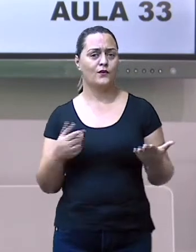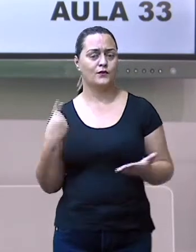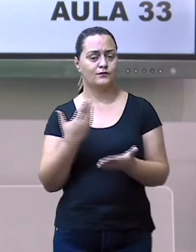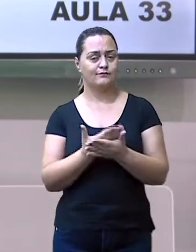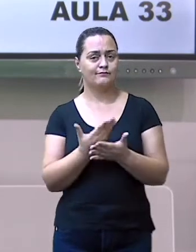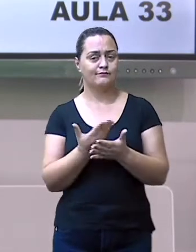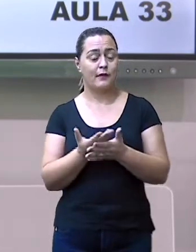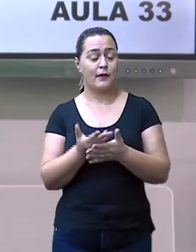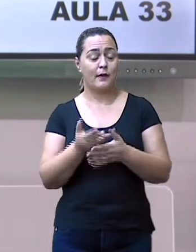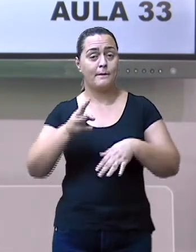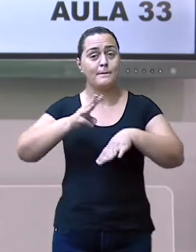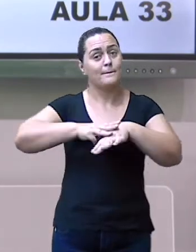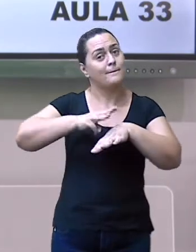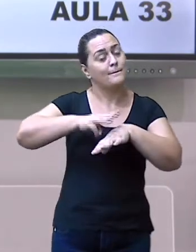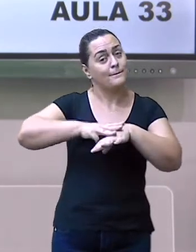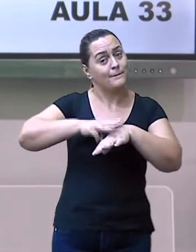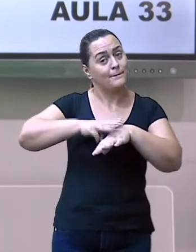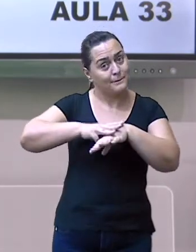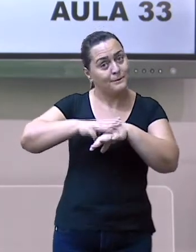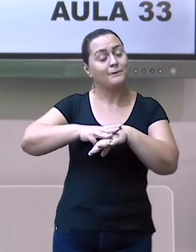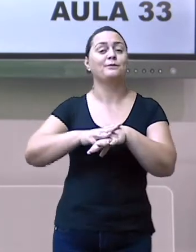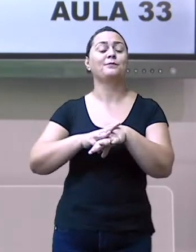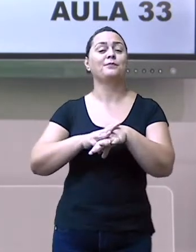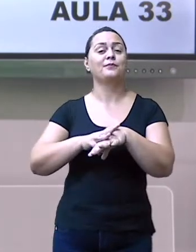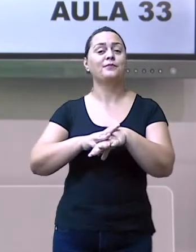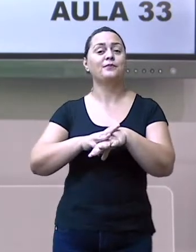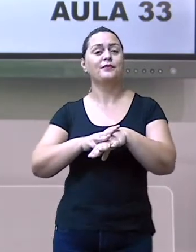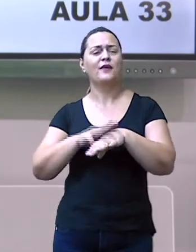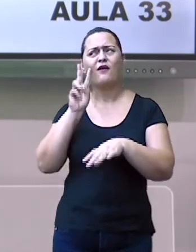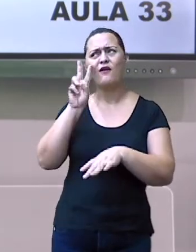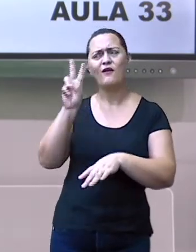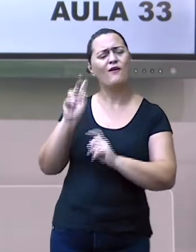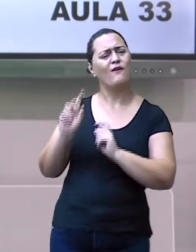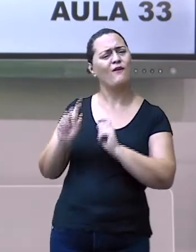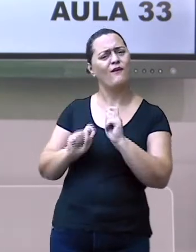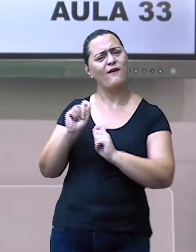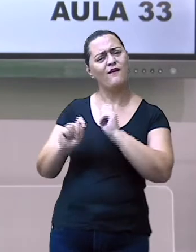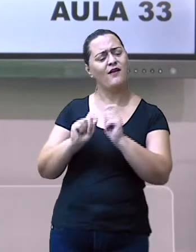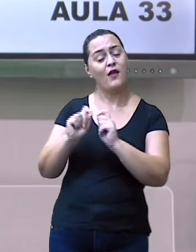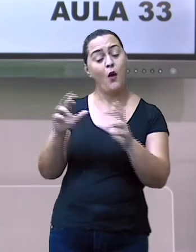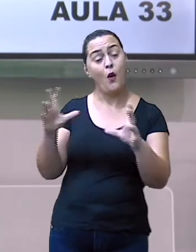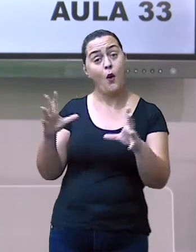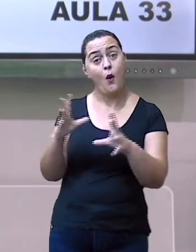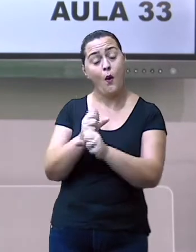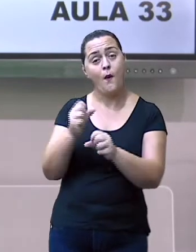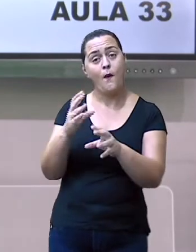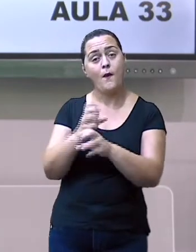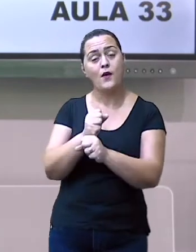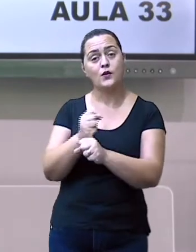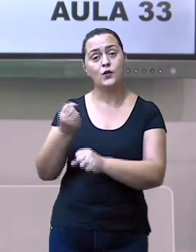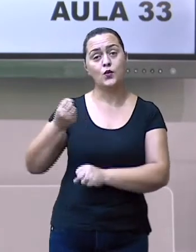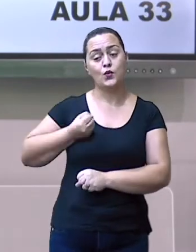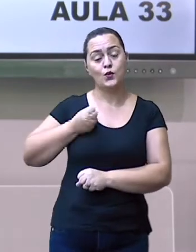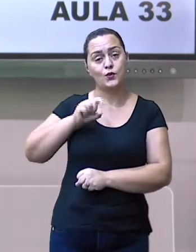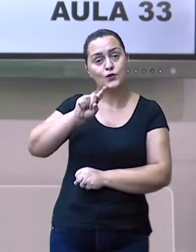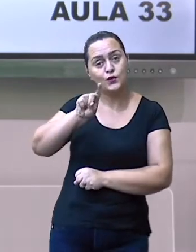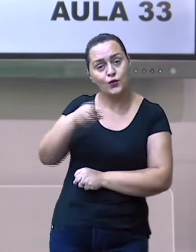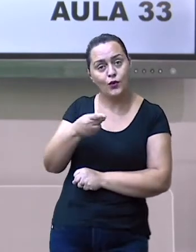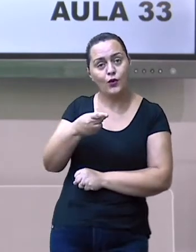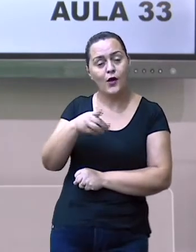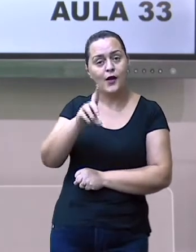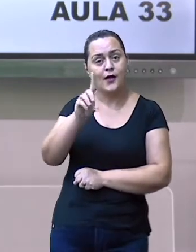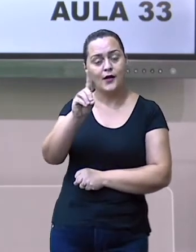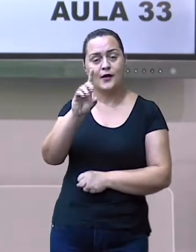matemática estudar sobre operações com números decimais. Você se lembra sobre essa